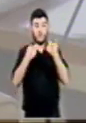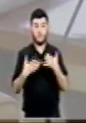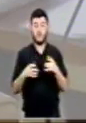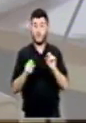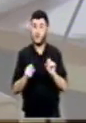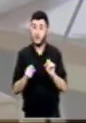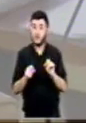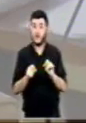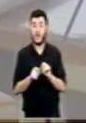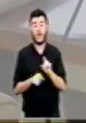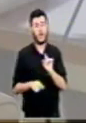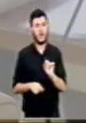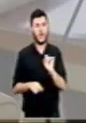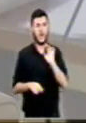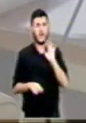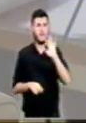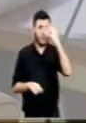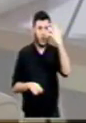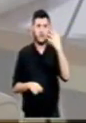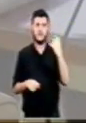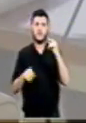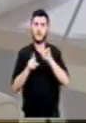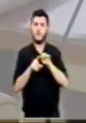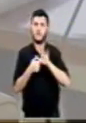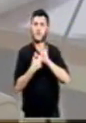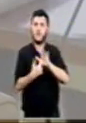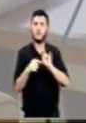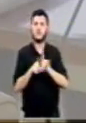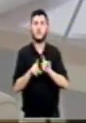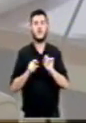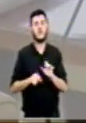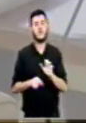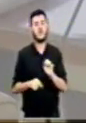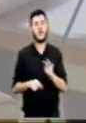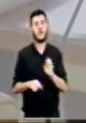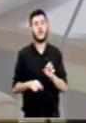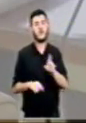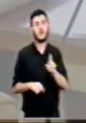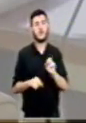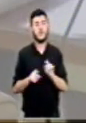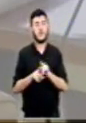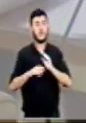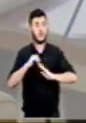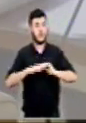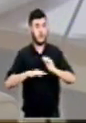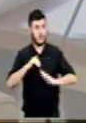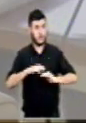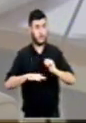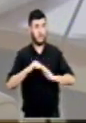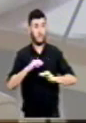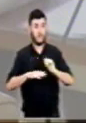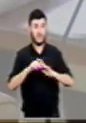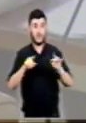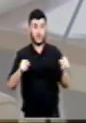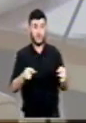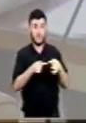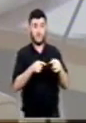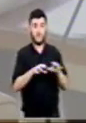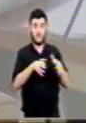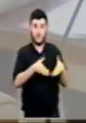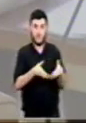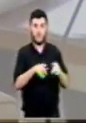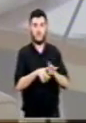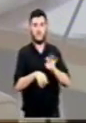hipótese investigativa parte do suposto caráter delituoso das ações imputadas aos policiais